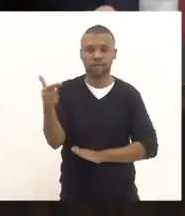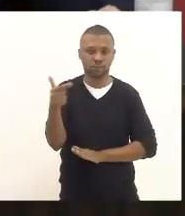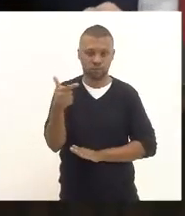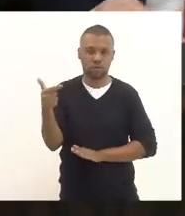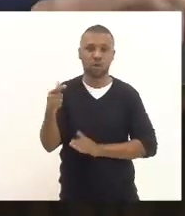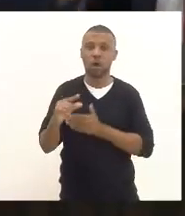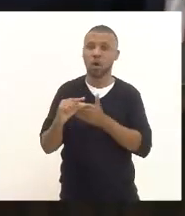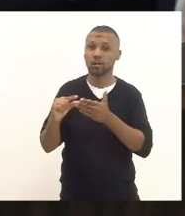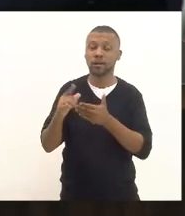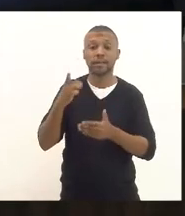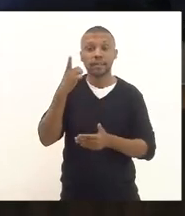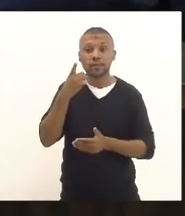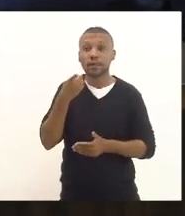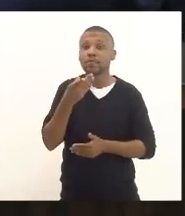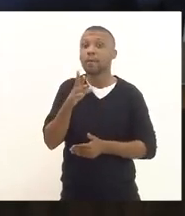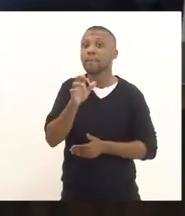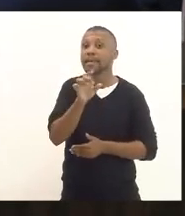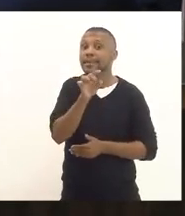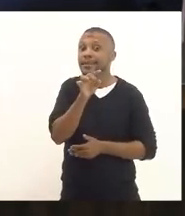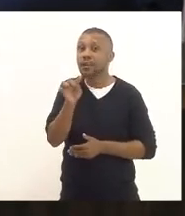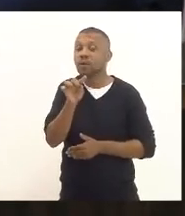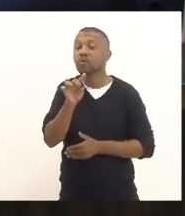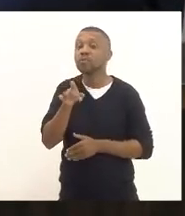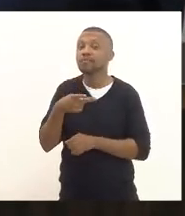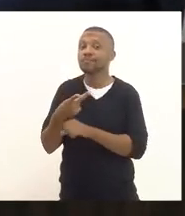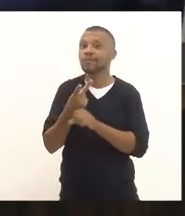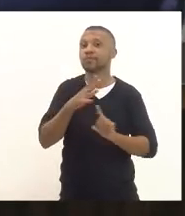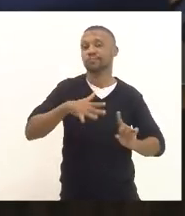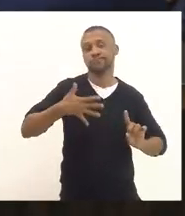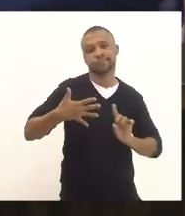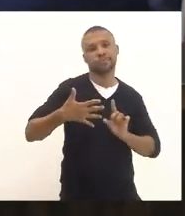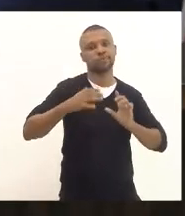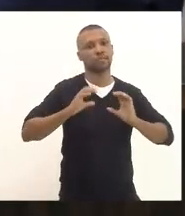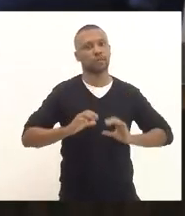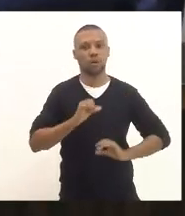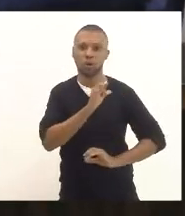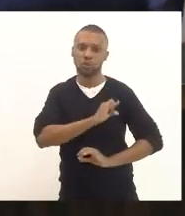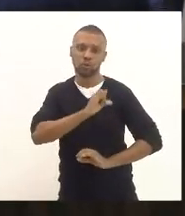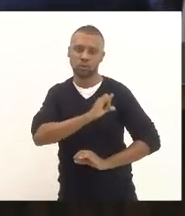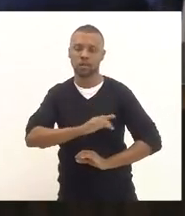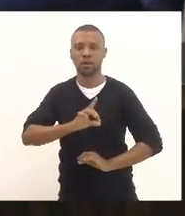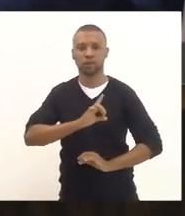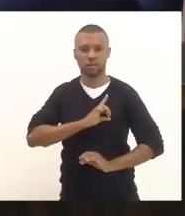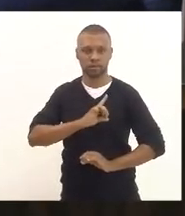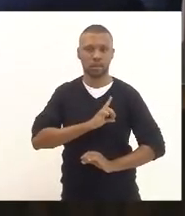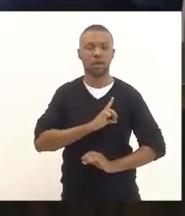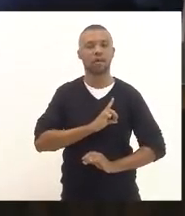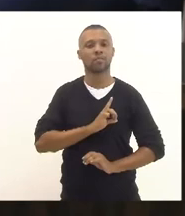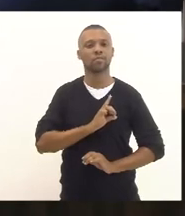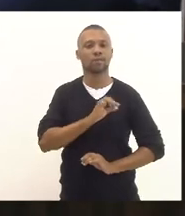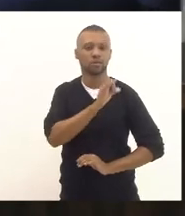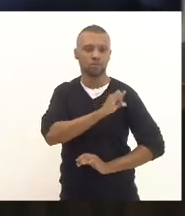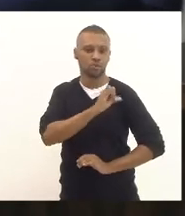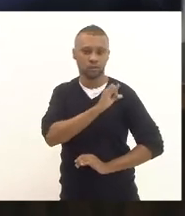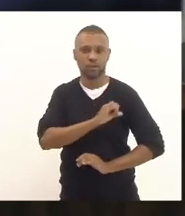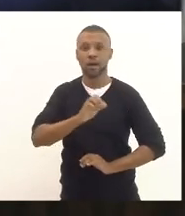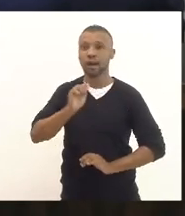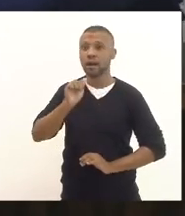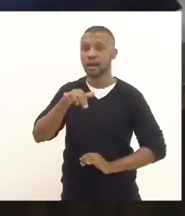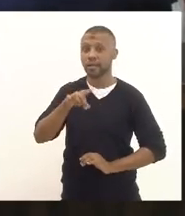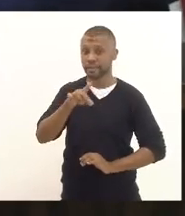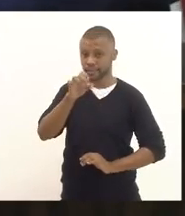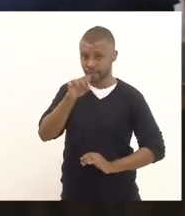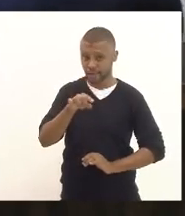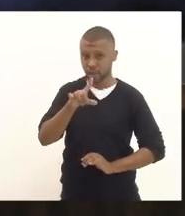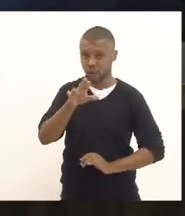de autoria do deputado brazão que concede o Título de Cidadão do Estado do Rio de Janeiro o delegado da polícia do Estado do Rio de Janeiro André Luiz Pinto